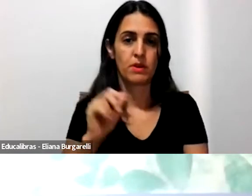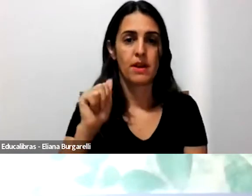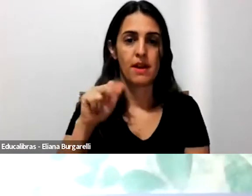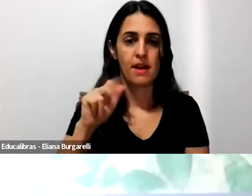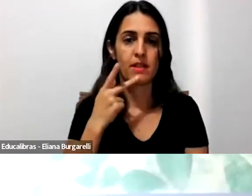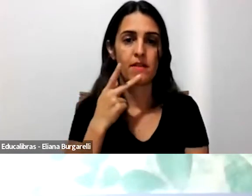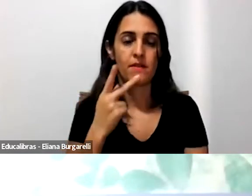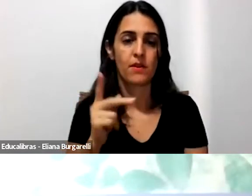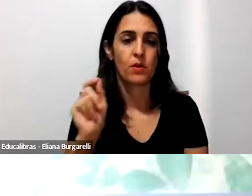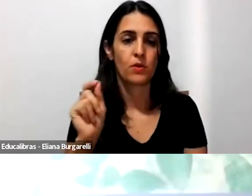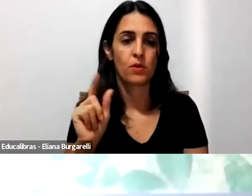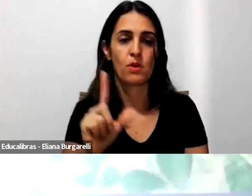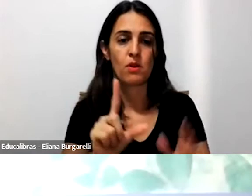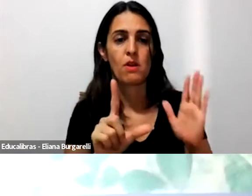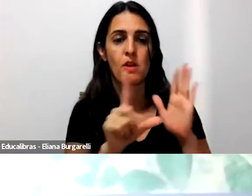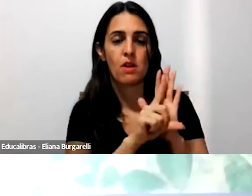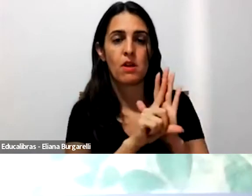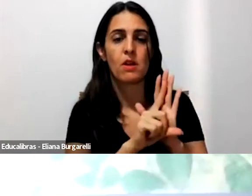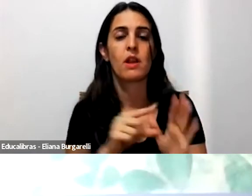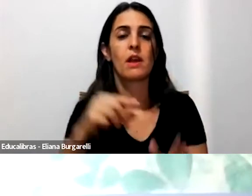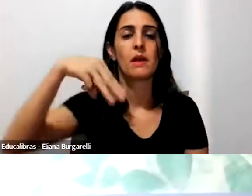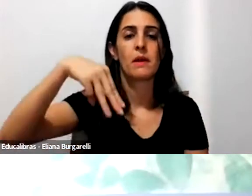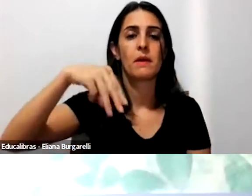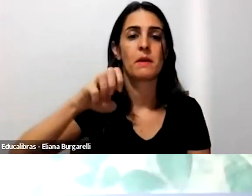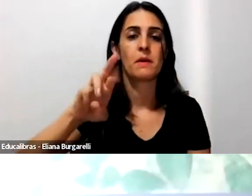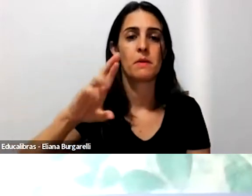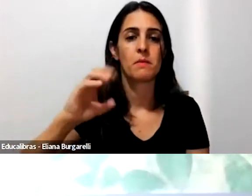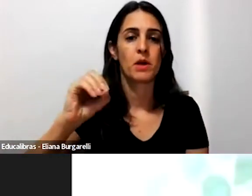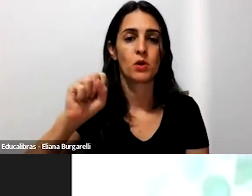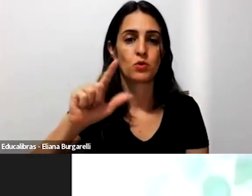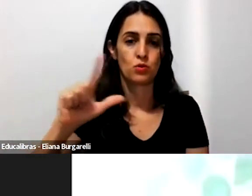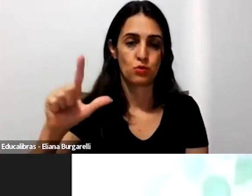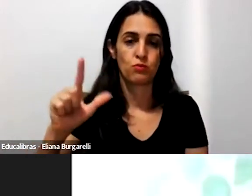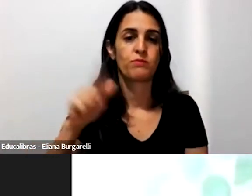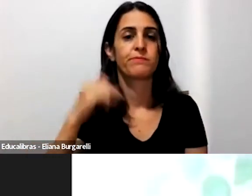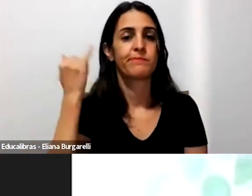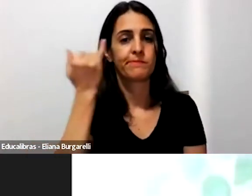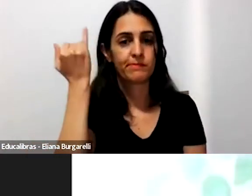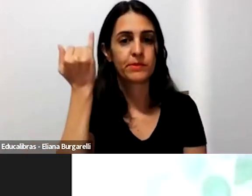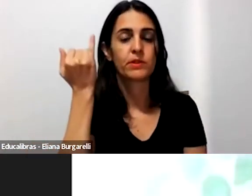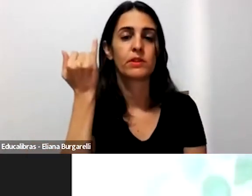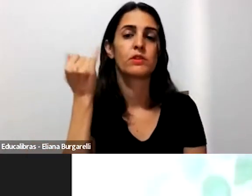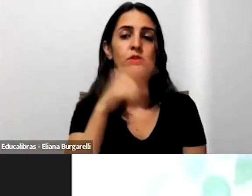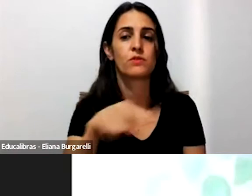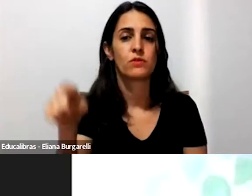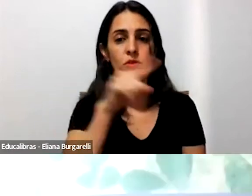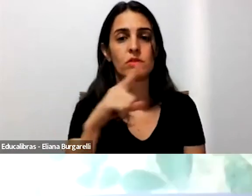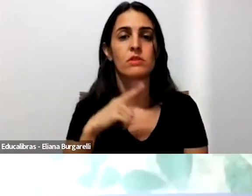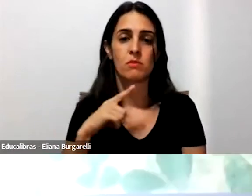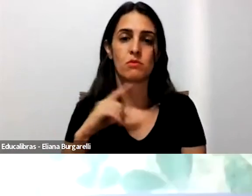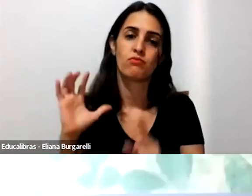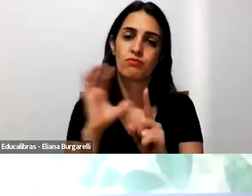para mercados da França, né, para serem vendidos na França. Então, vocês que